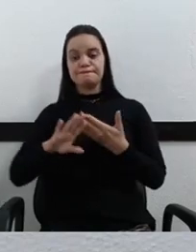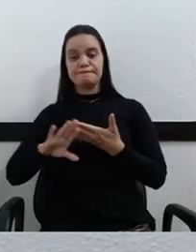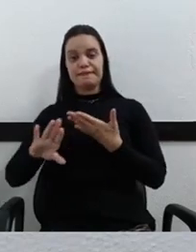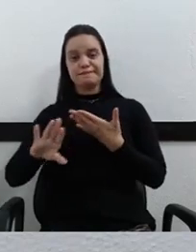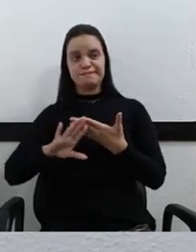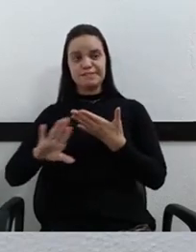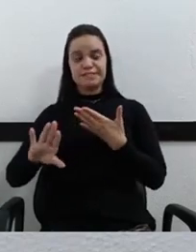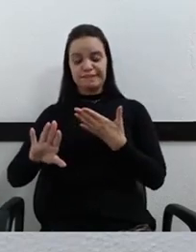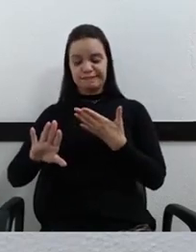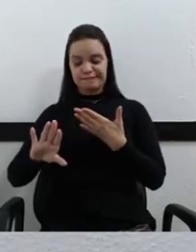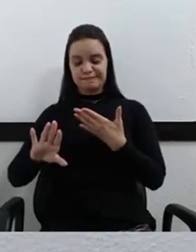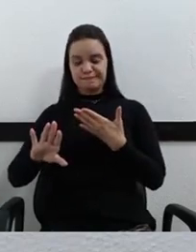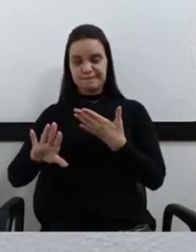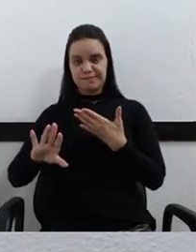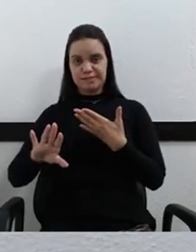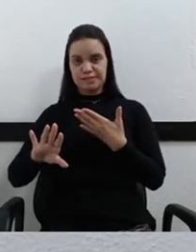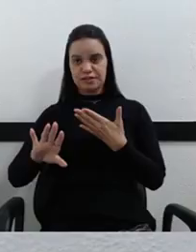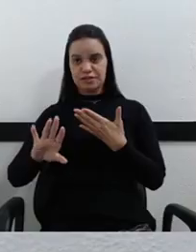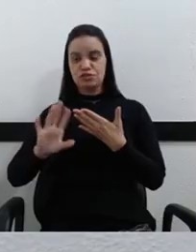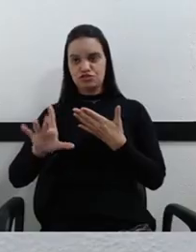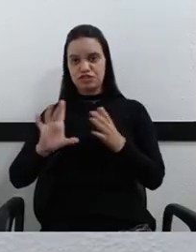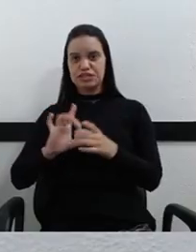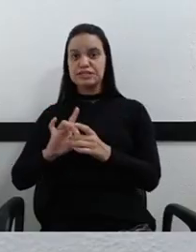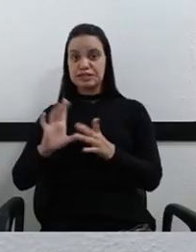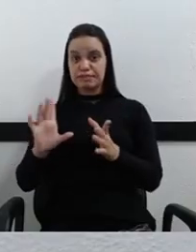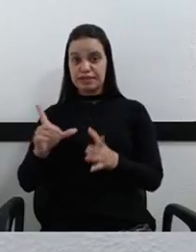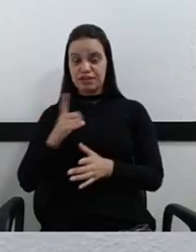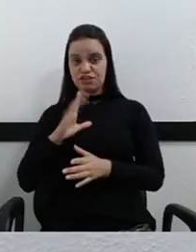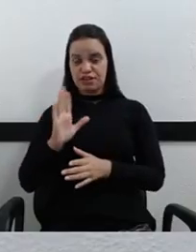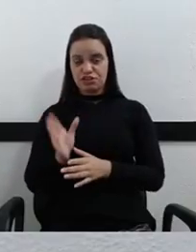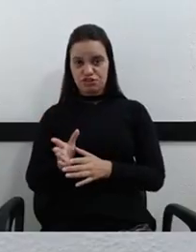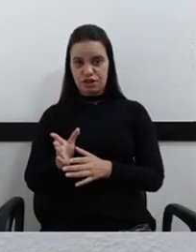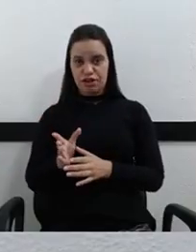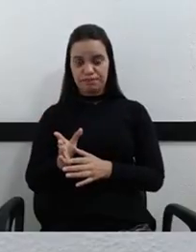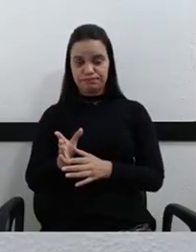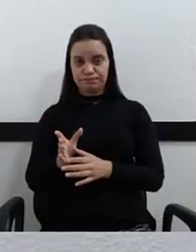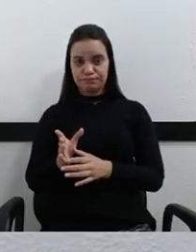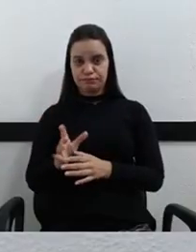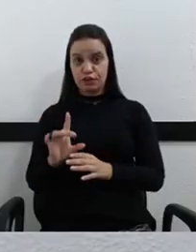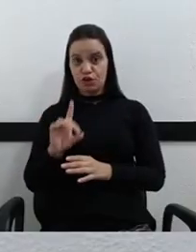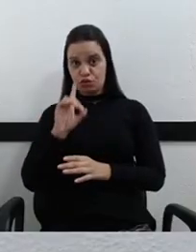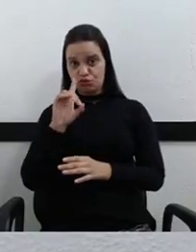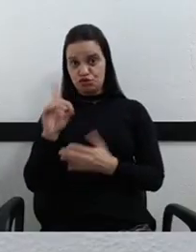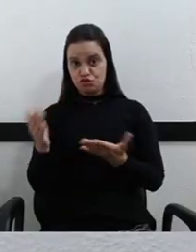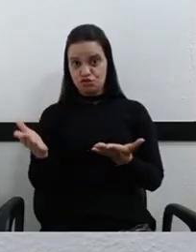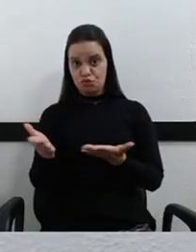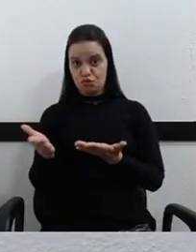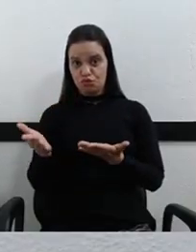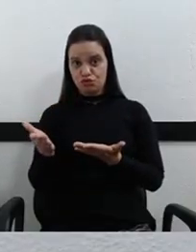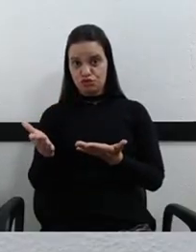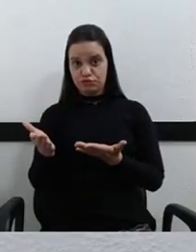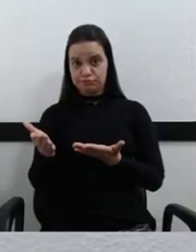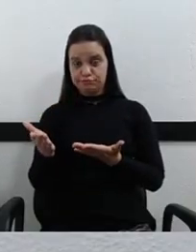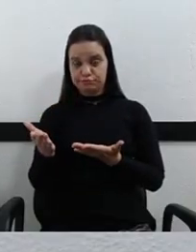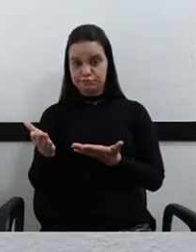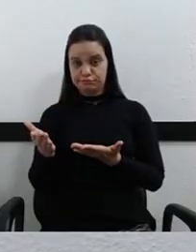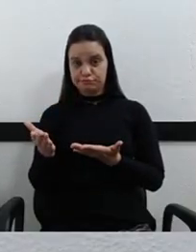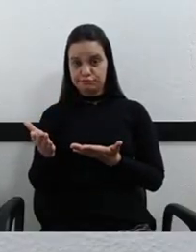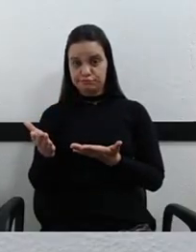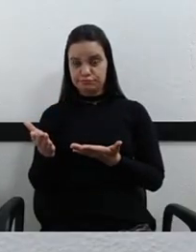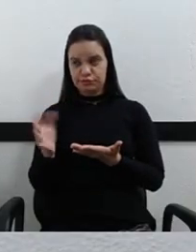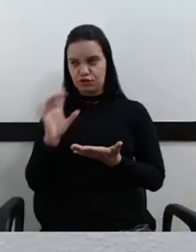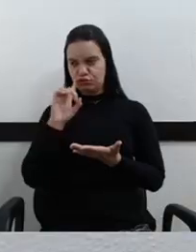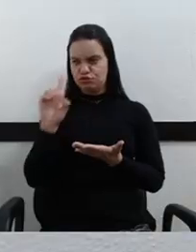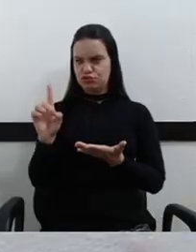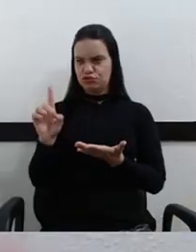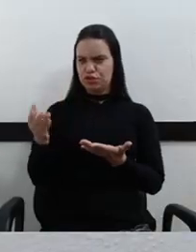licença-prêmio, os blocos que já estão concedidos, em deferimento no dia de hoje, no dia de hoje